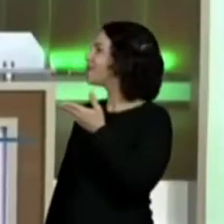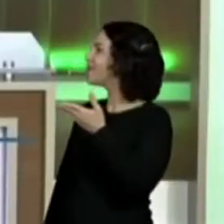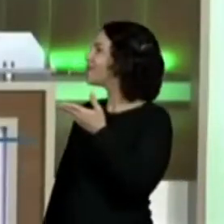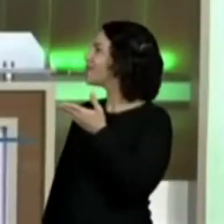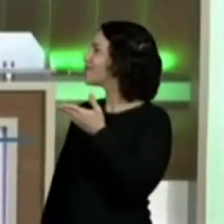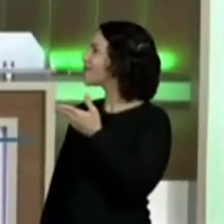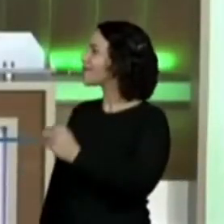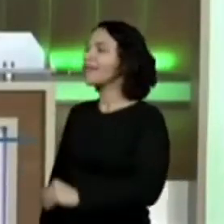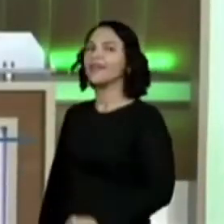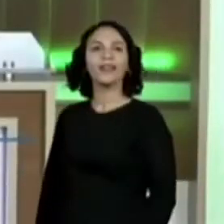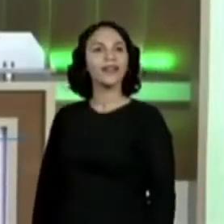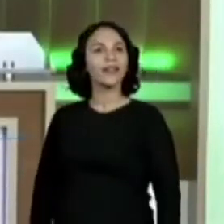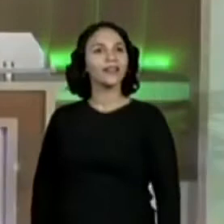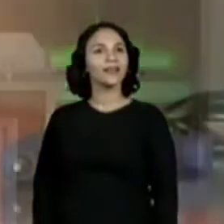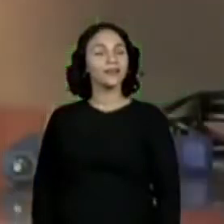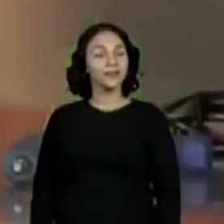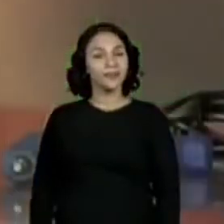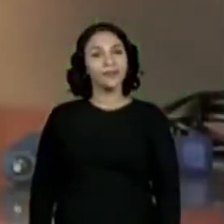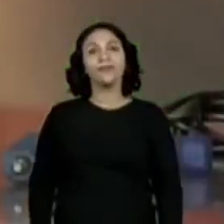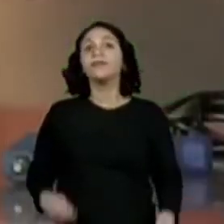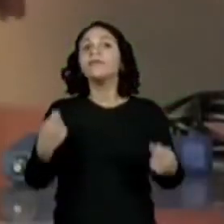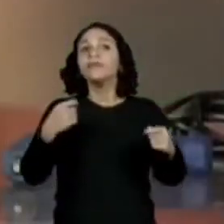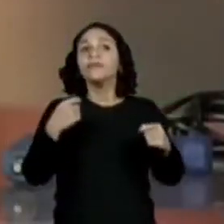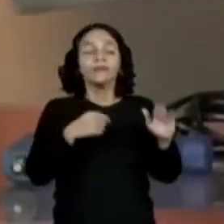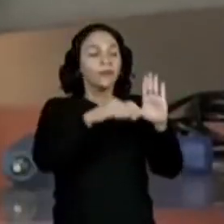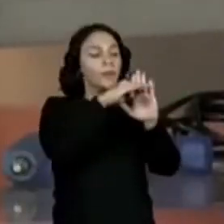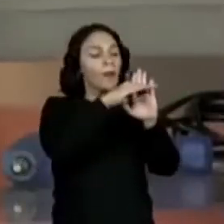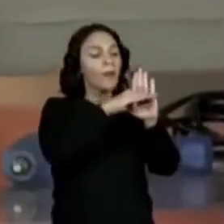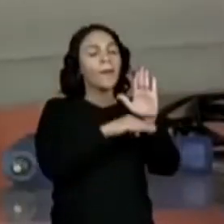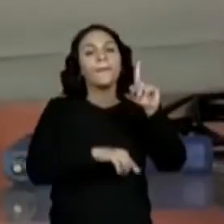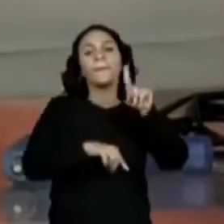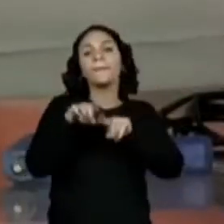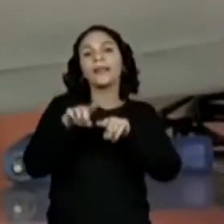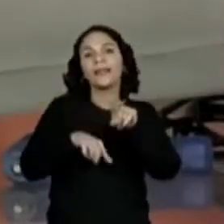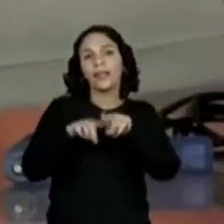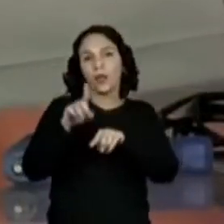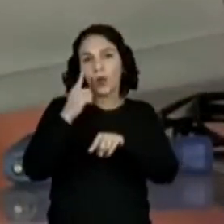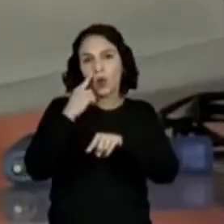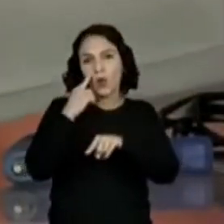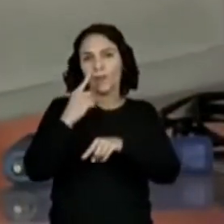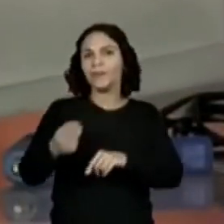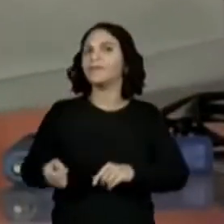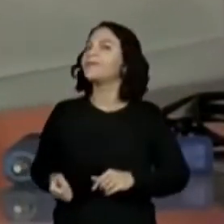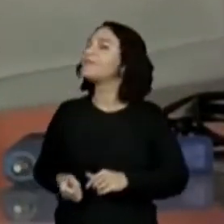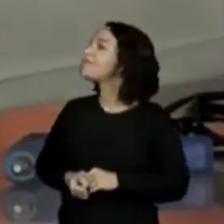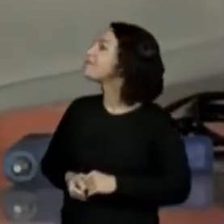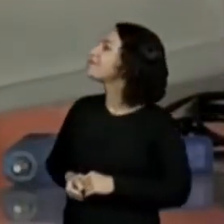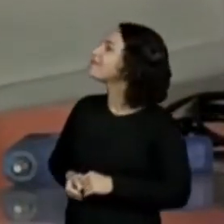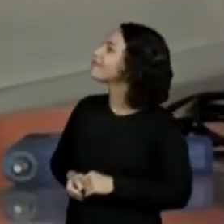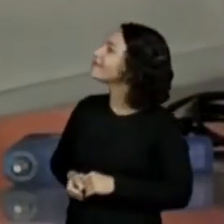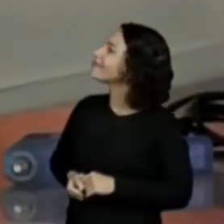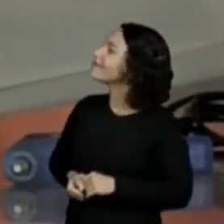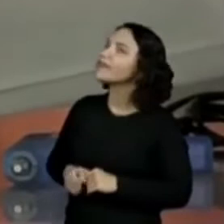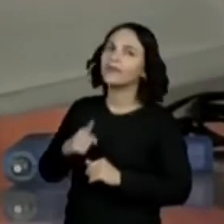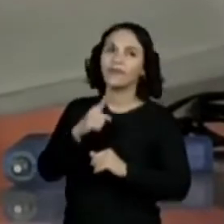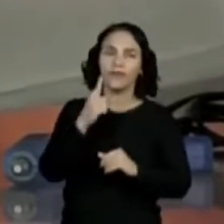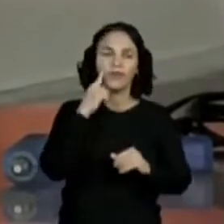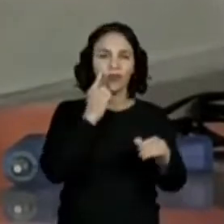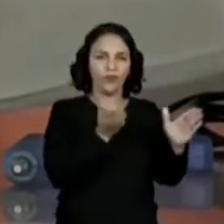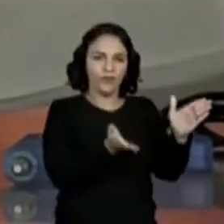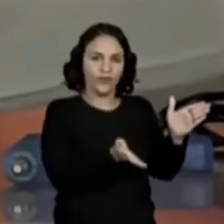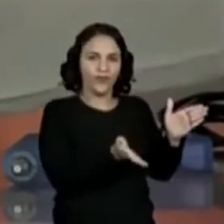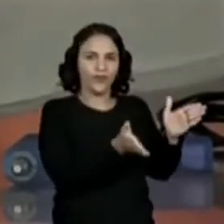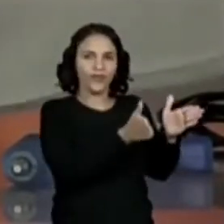minha frente. Vamos fazer uma lista de materiais. Eu vou abri-la. Ela está fechadinha.